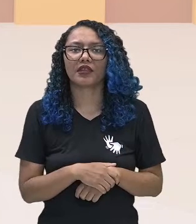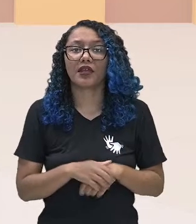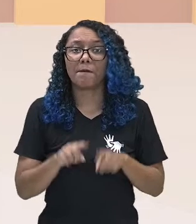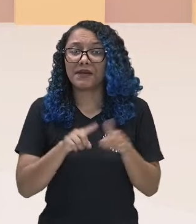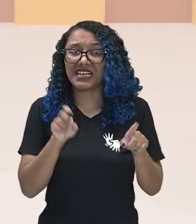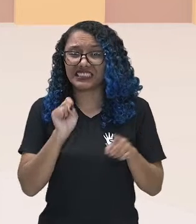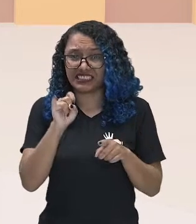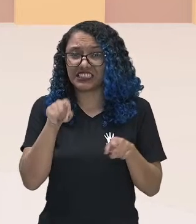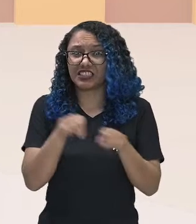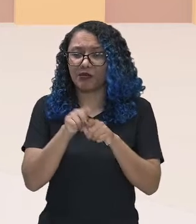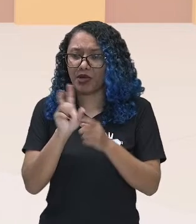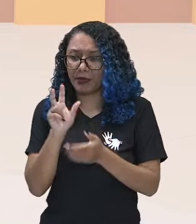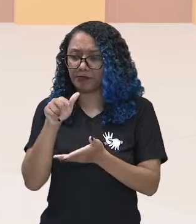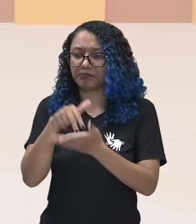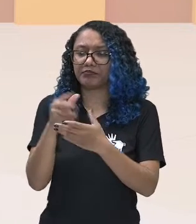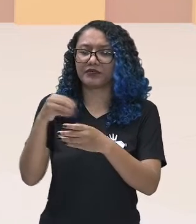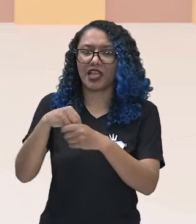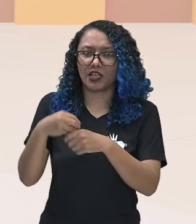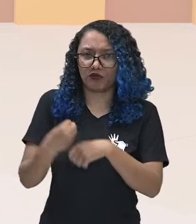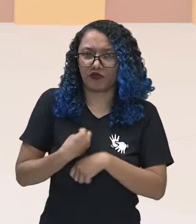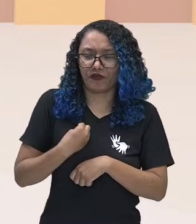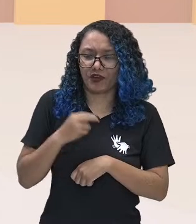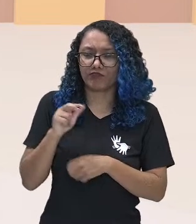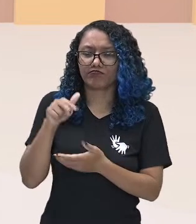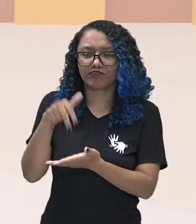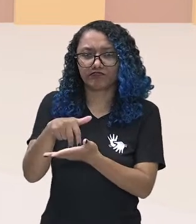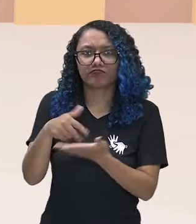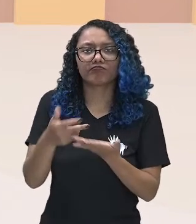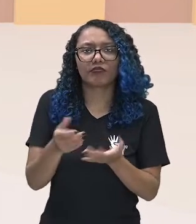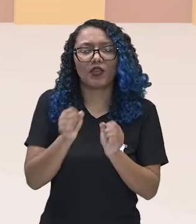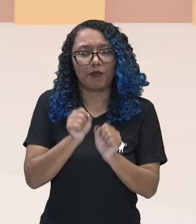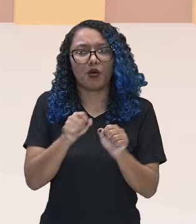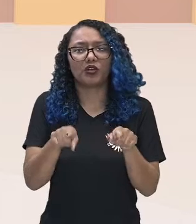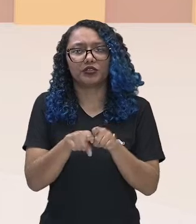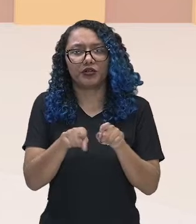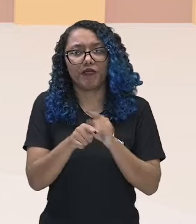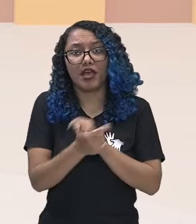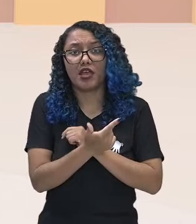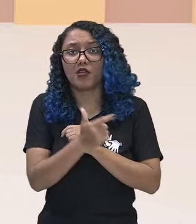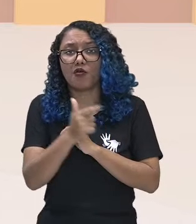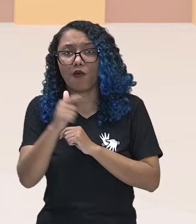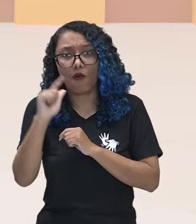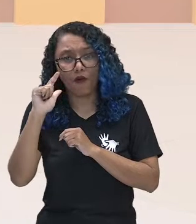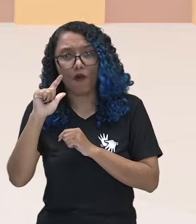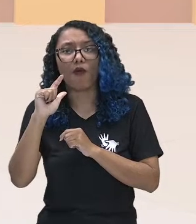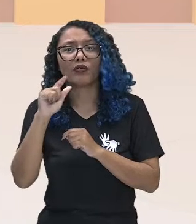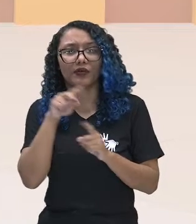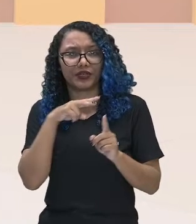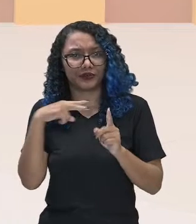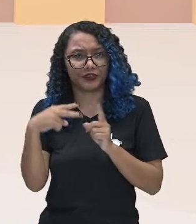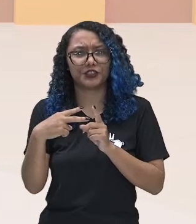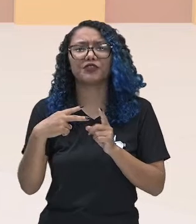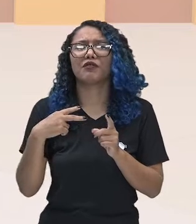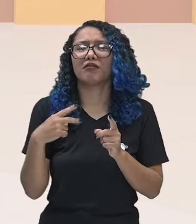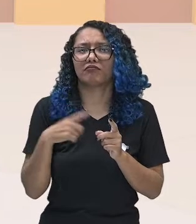inserida ali também naquela paisagem, eu consigo utilizar outras definições, até mesmo, por exemplo,